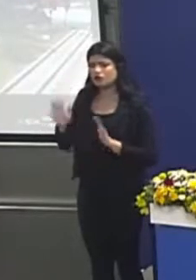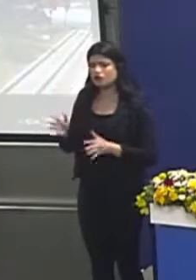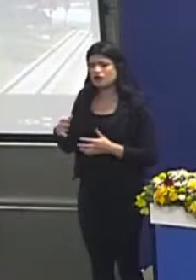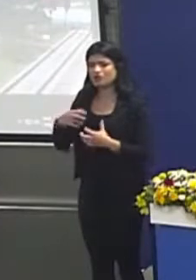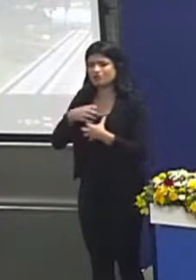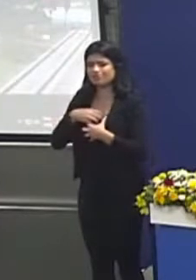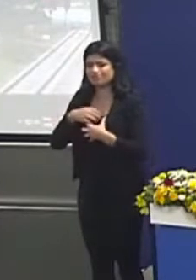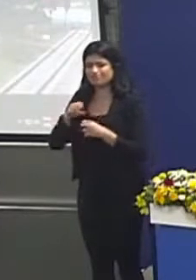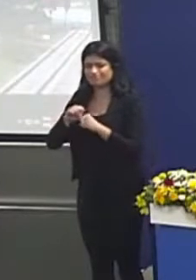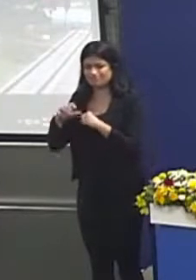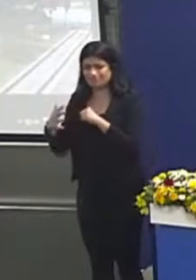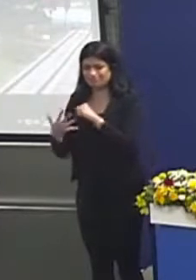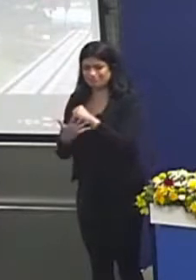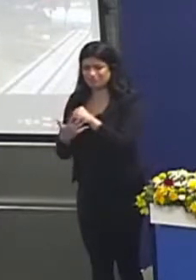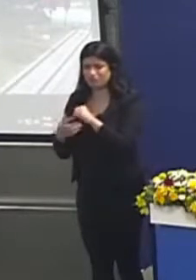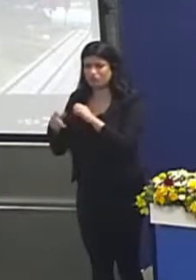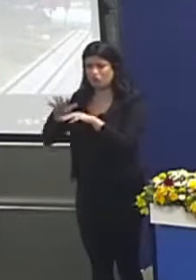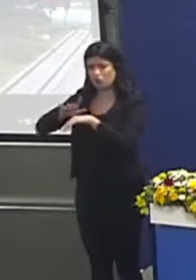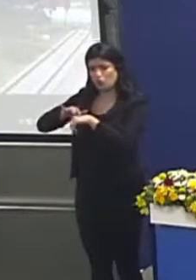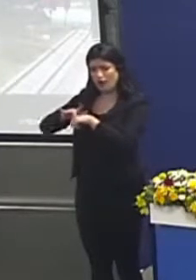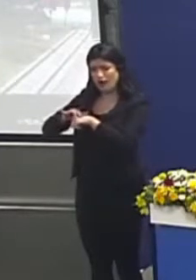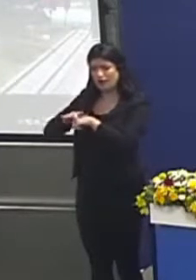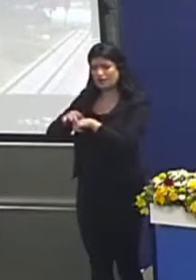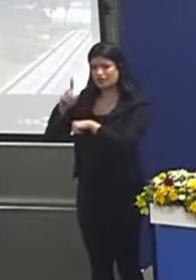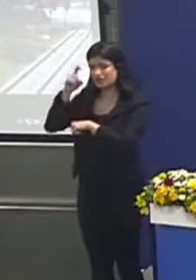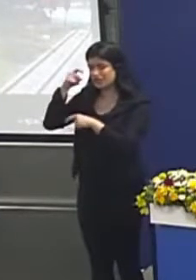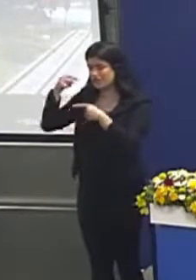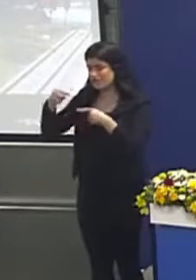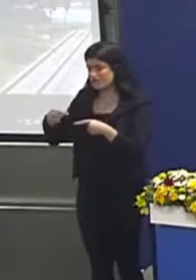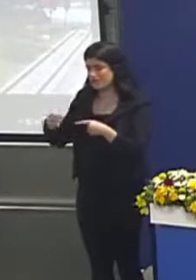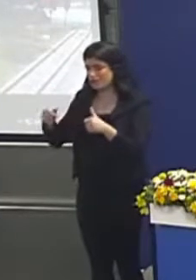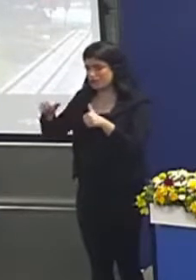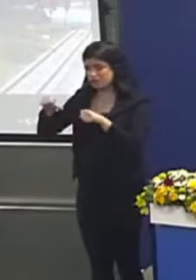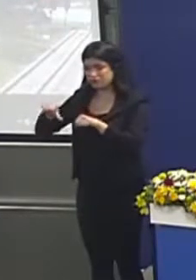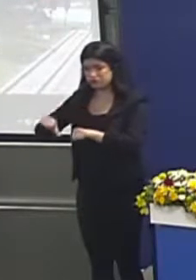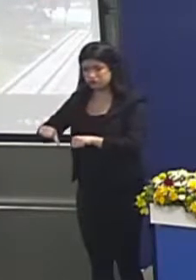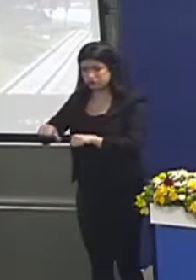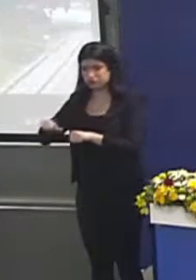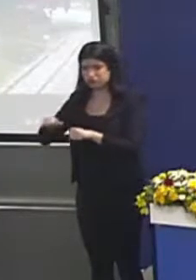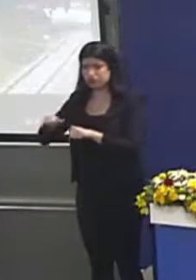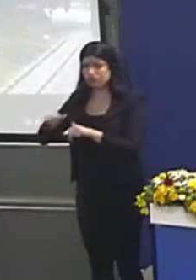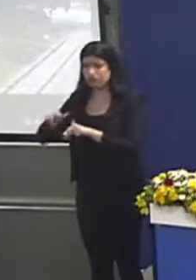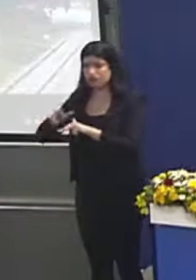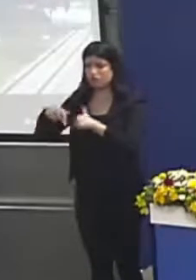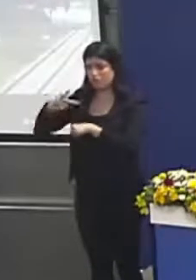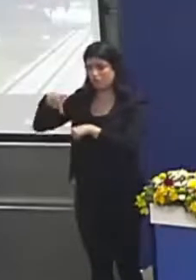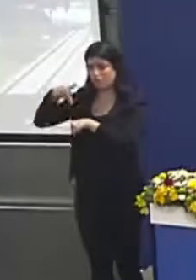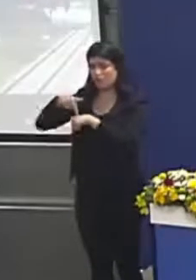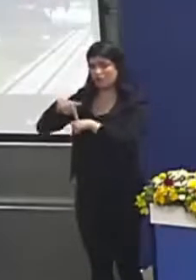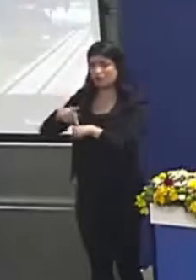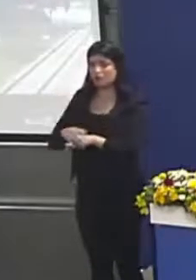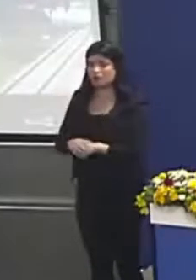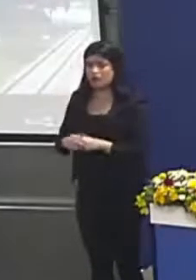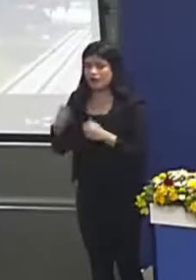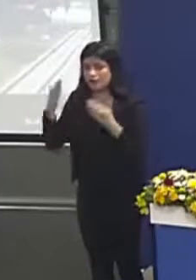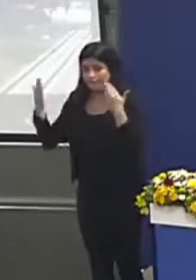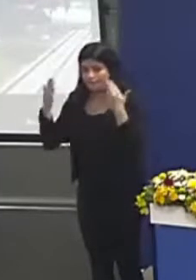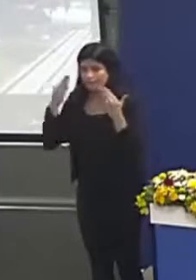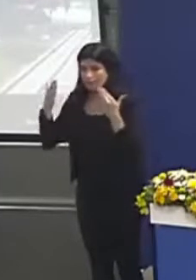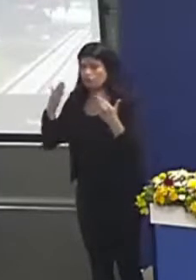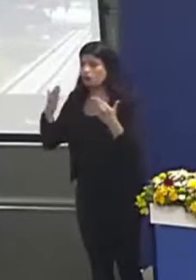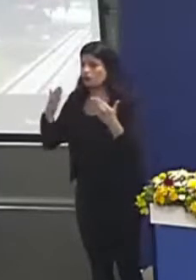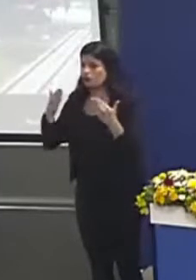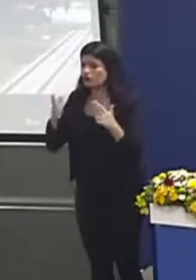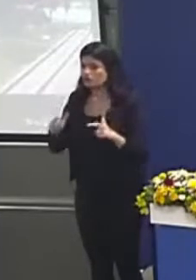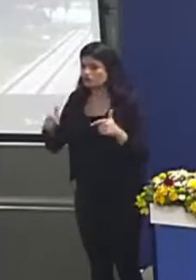estado pandêmico pelo novo coronavírus, numa das maiores crises sanitárias e sociais do nosso país. A psicologia se